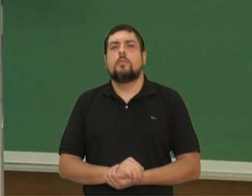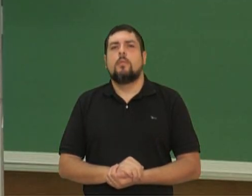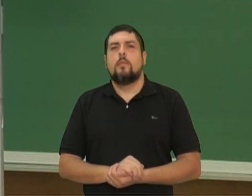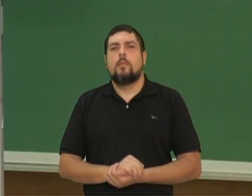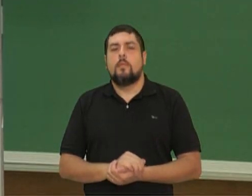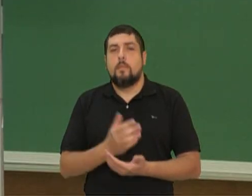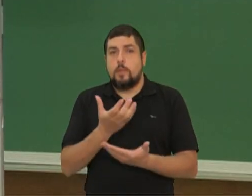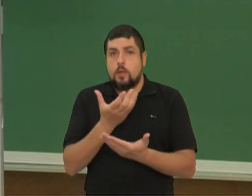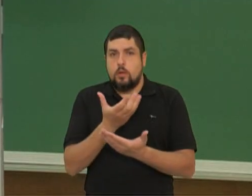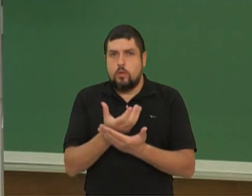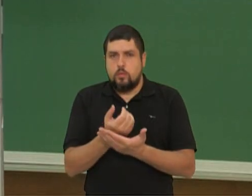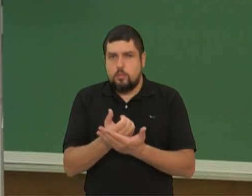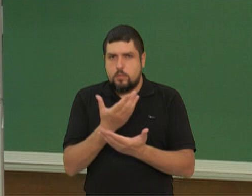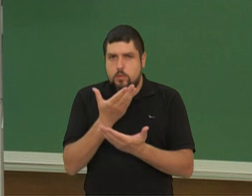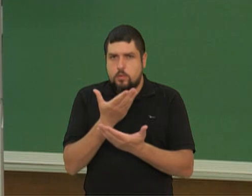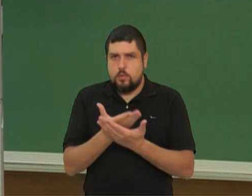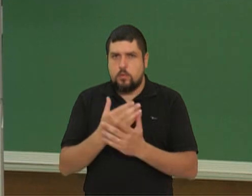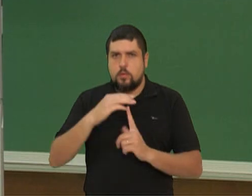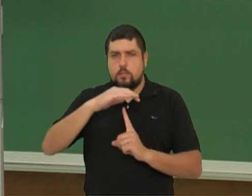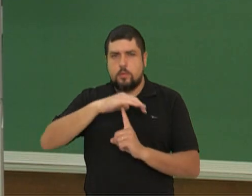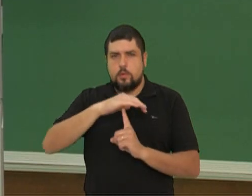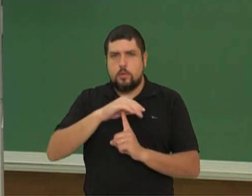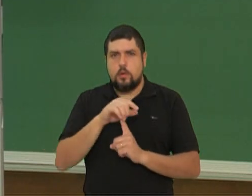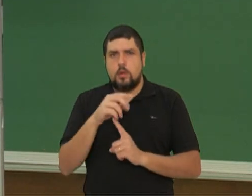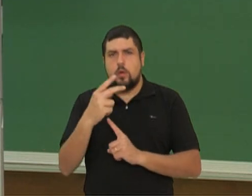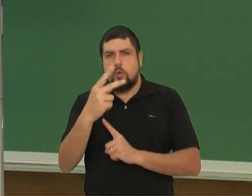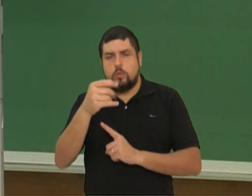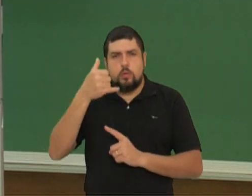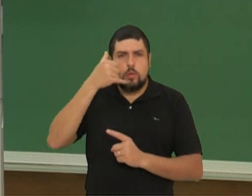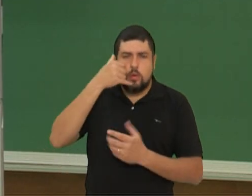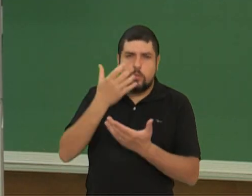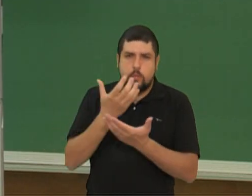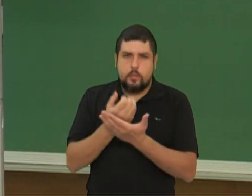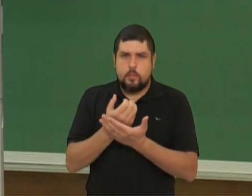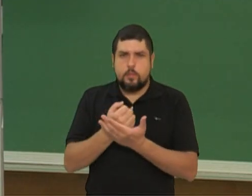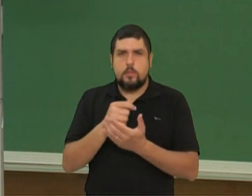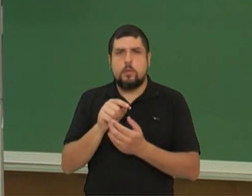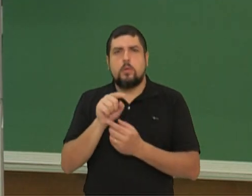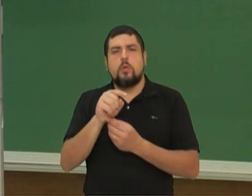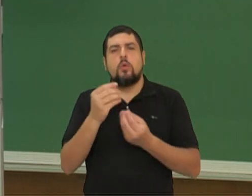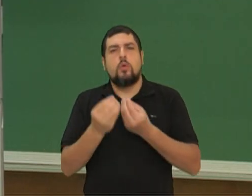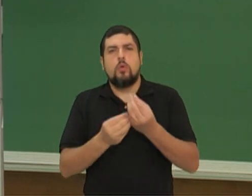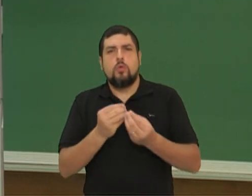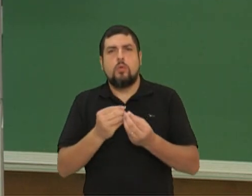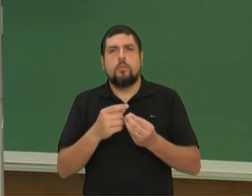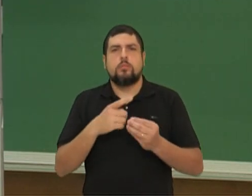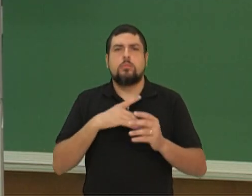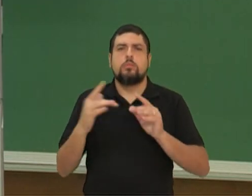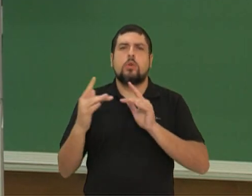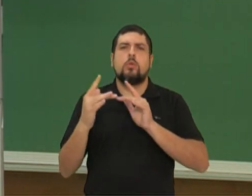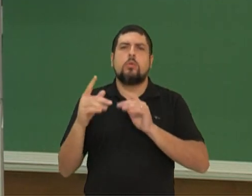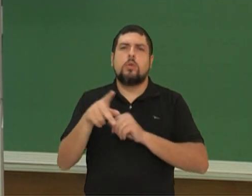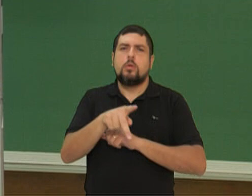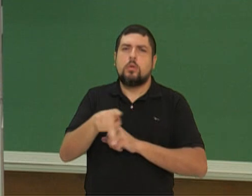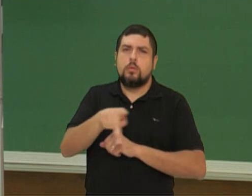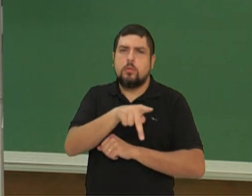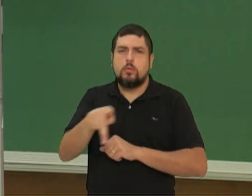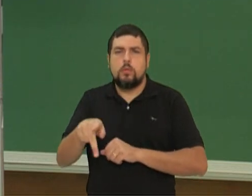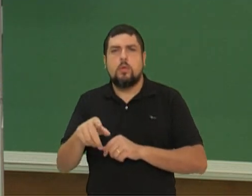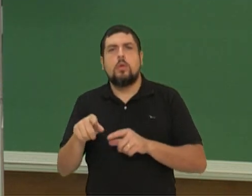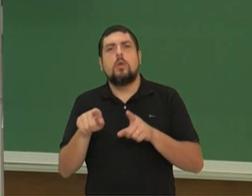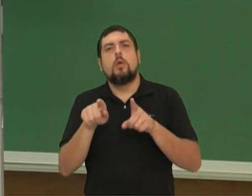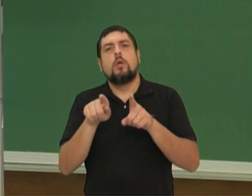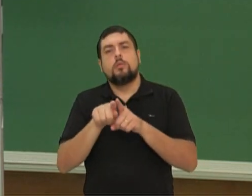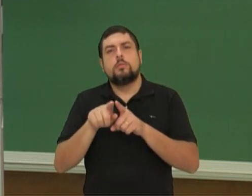aplicativo Aula Paraná, você baixa o aplicativo, de lá você tem acesso aos seus professores, aos seus colegas, link de